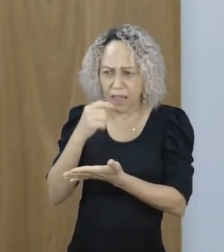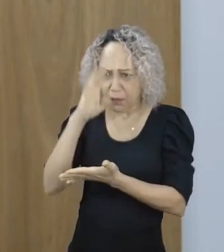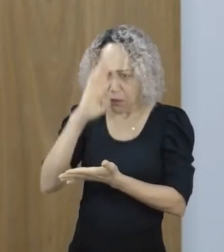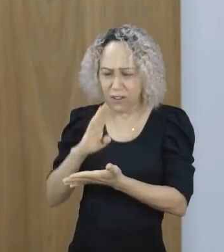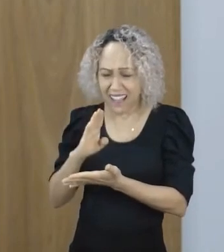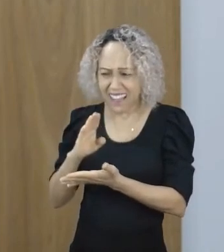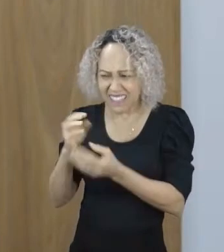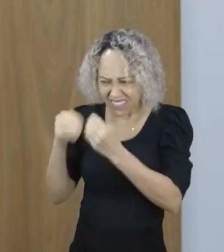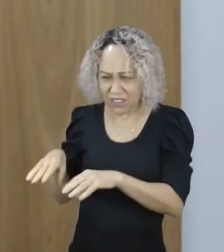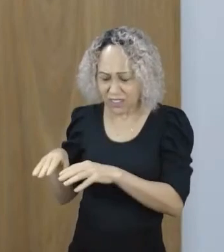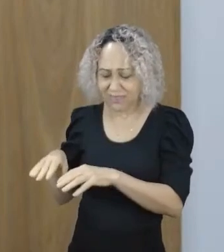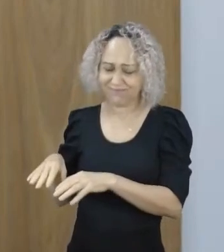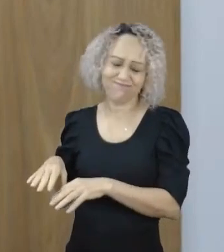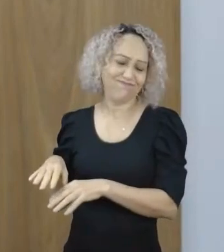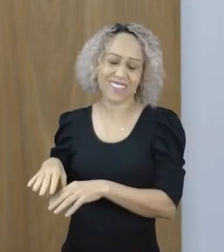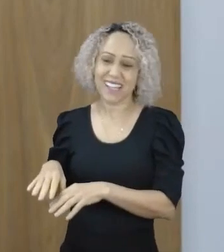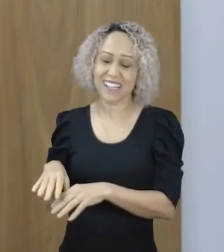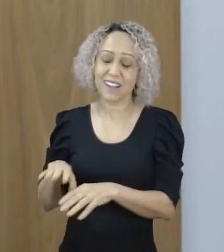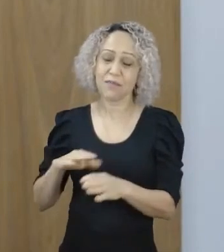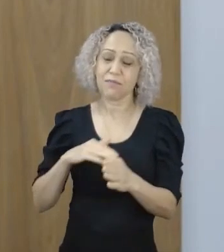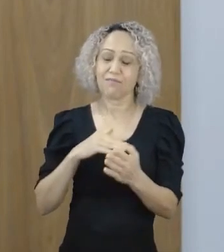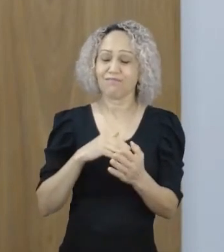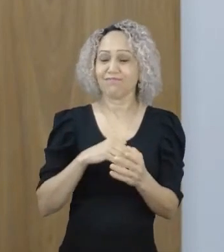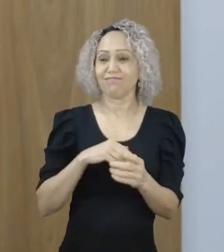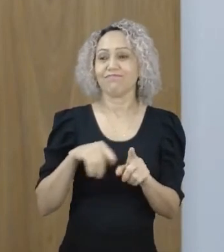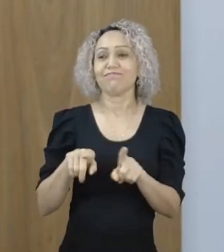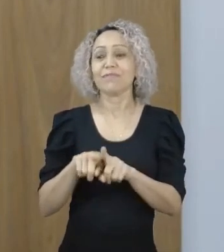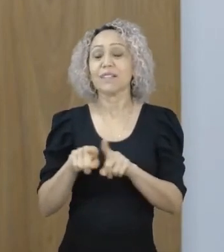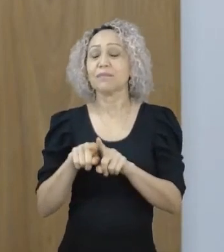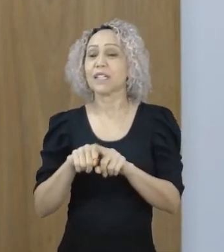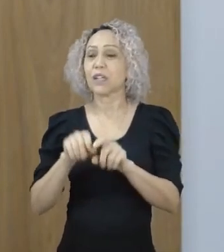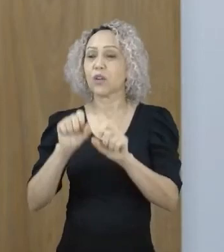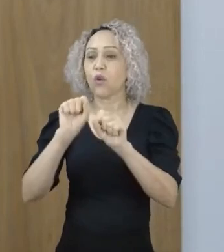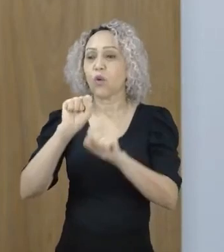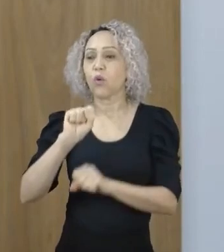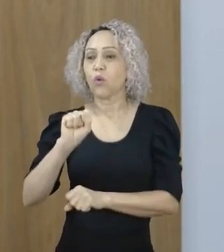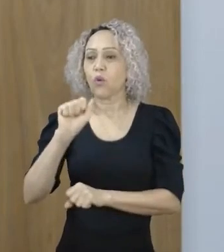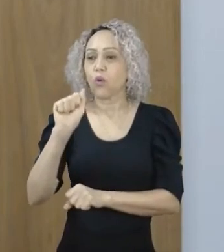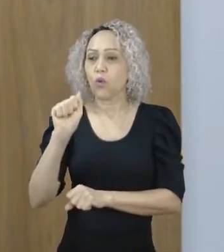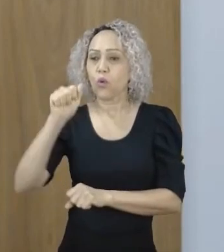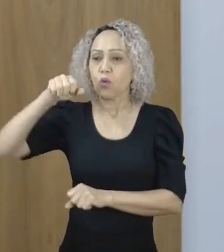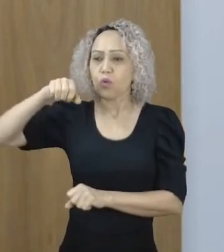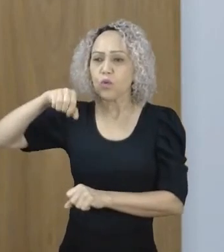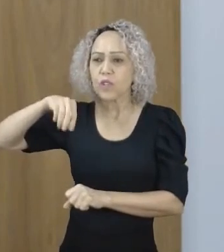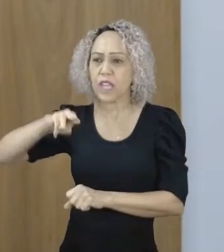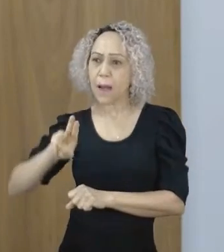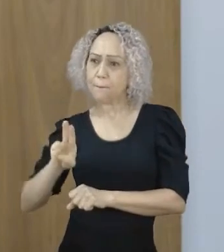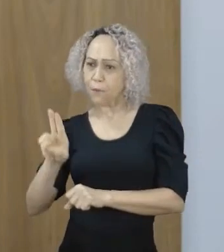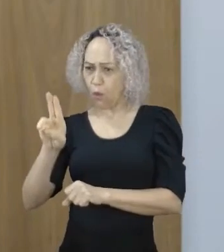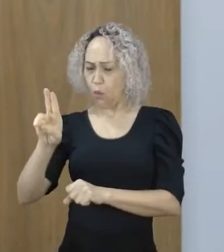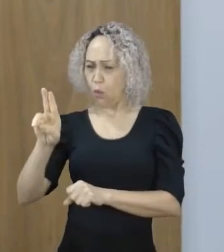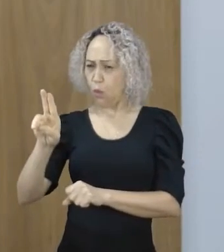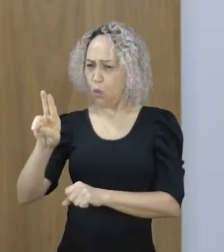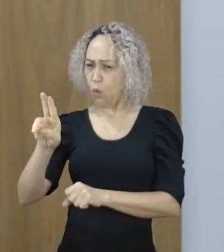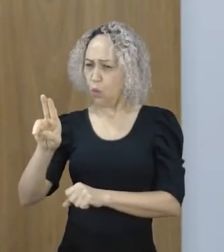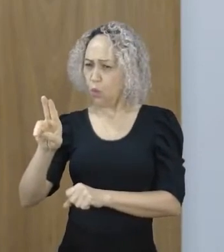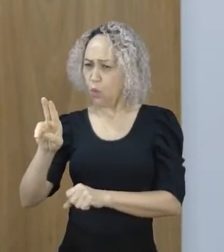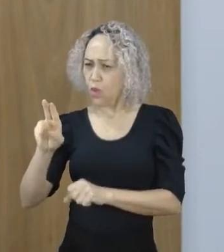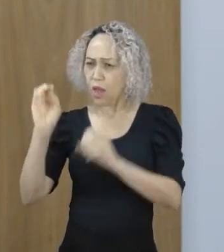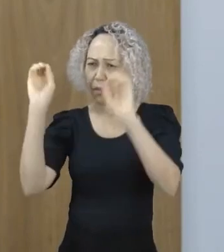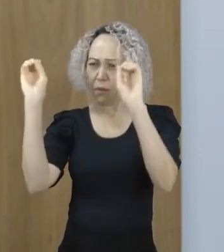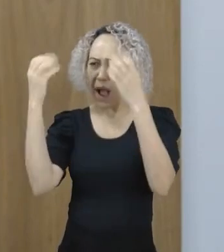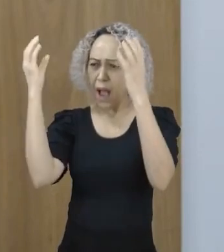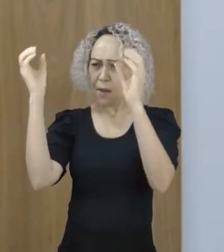presidente Lula em 2003, no seu primeiro governo, que é o SAMU. É hoje o maior